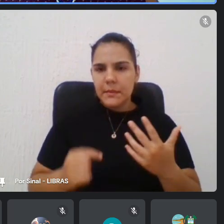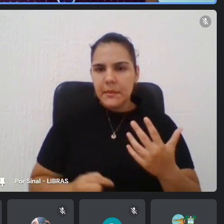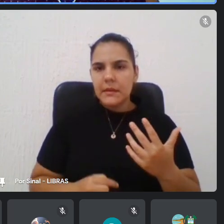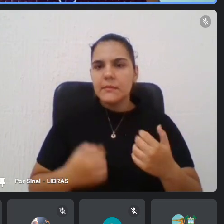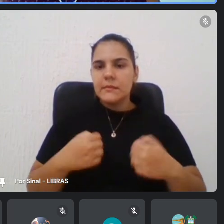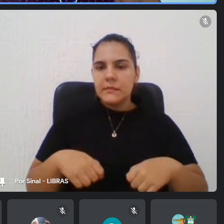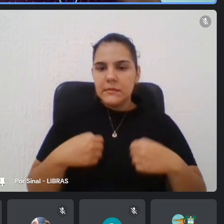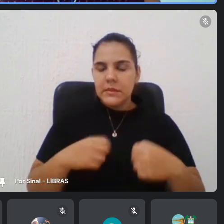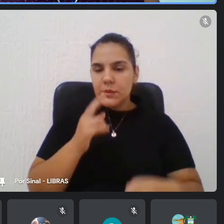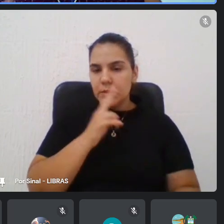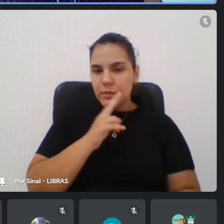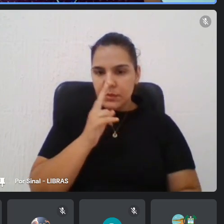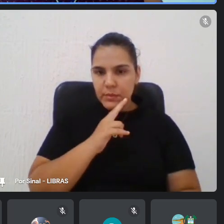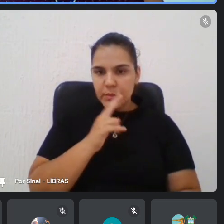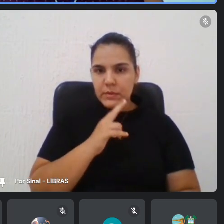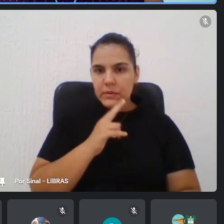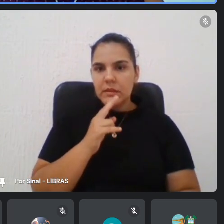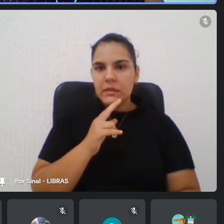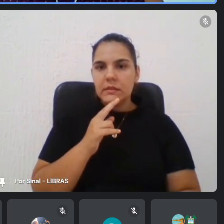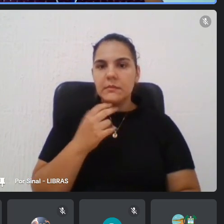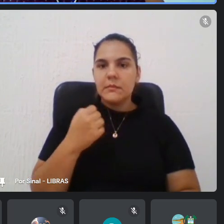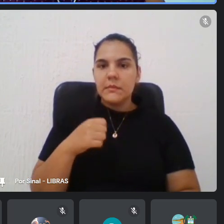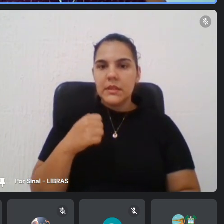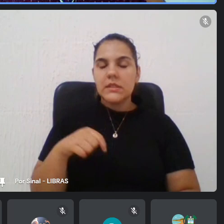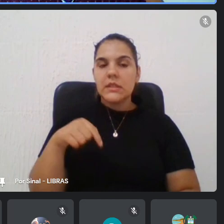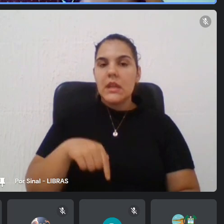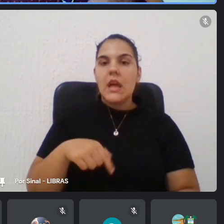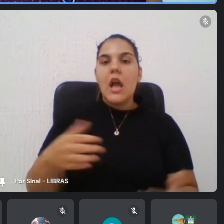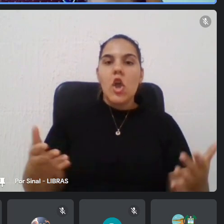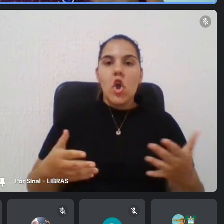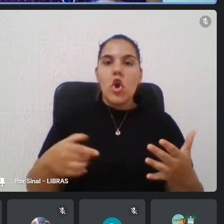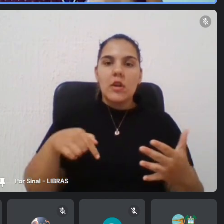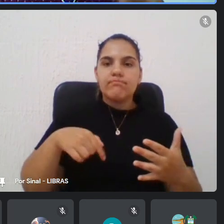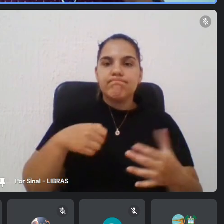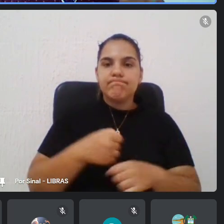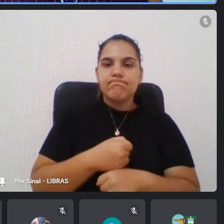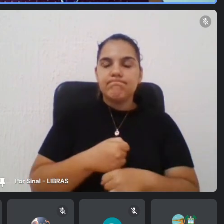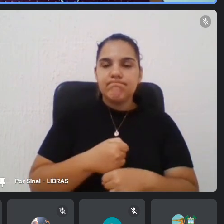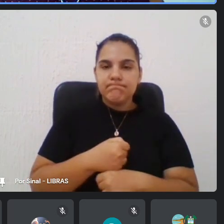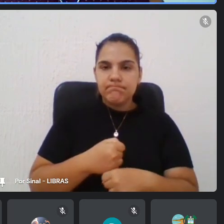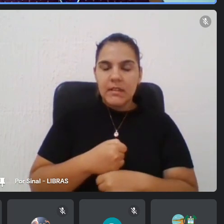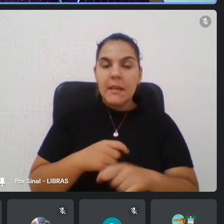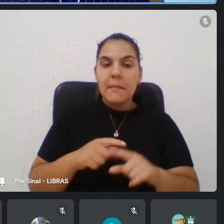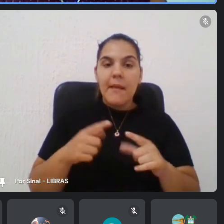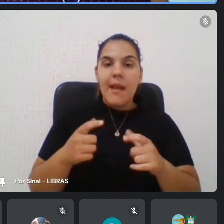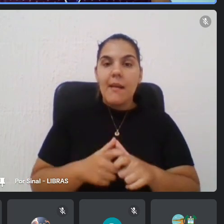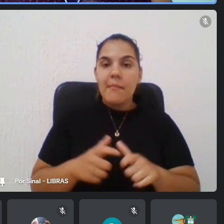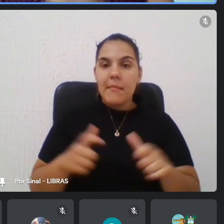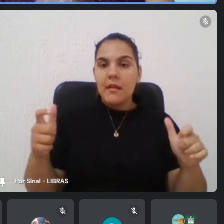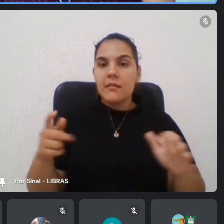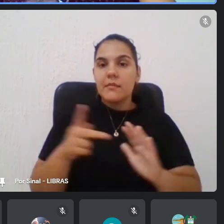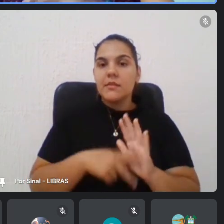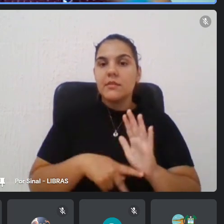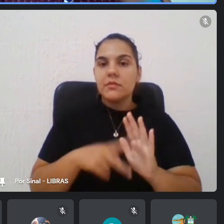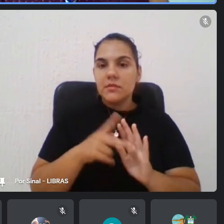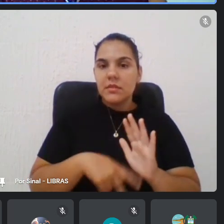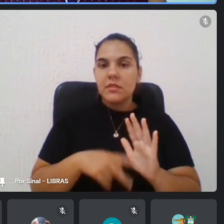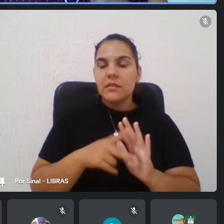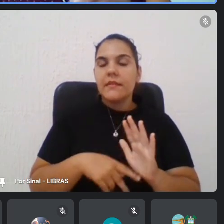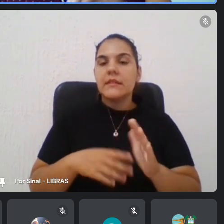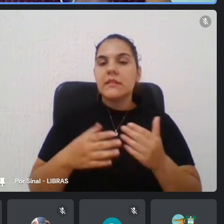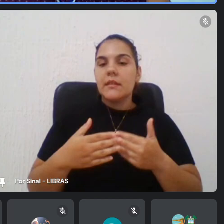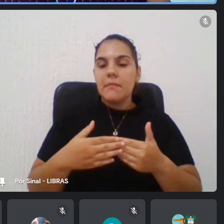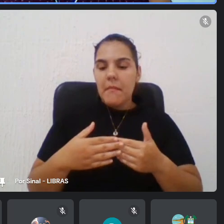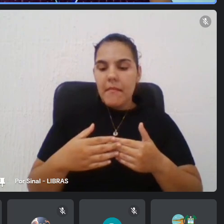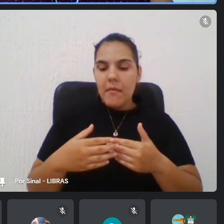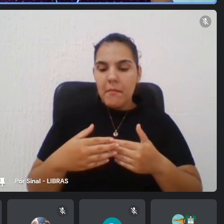urgentes, a ação acontece esse ano, mas a maioria dos projetos da Paulo Gustavo a gente vai passar o recurso